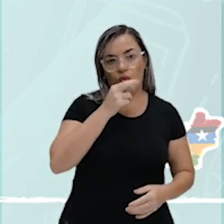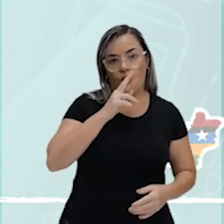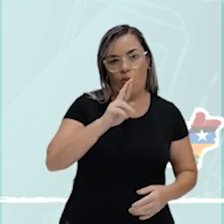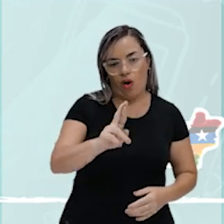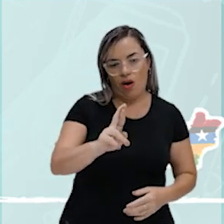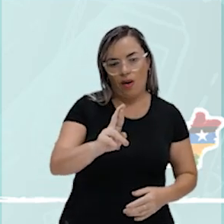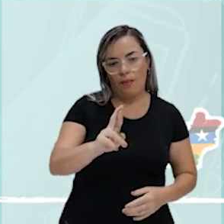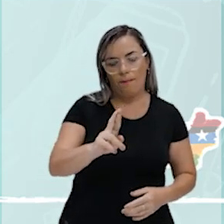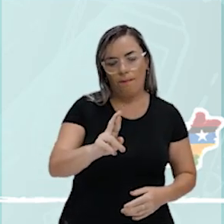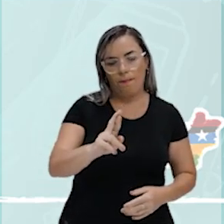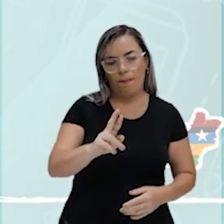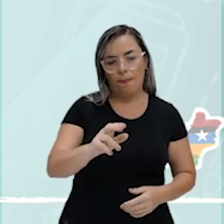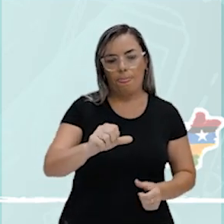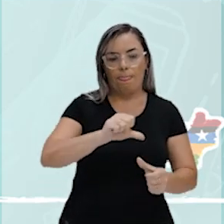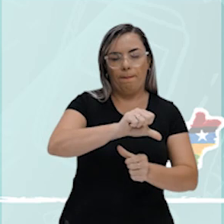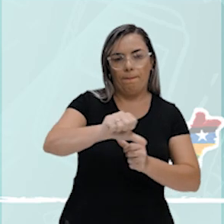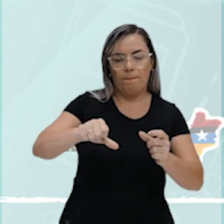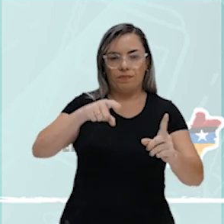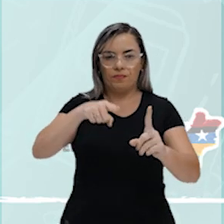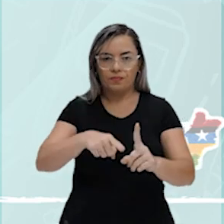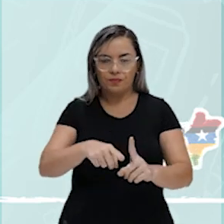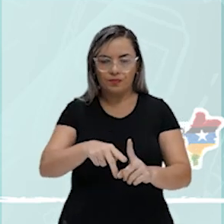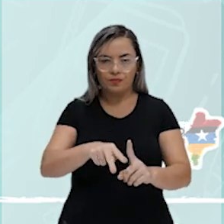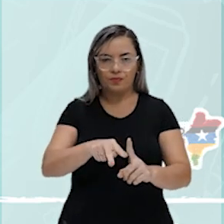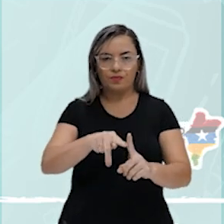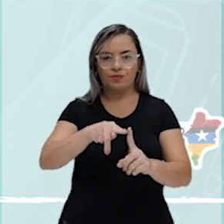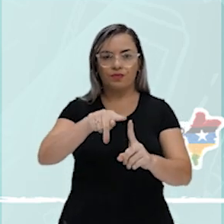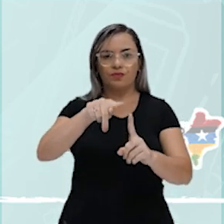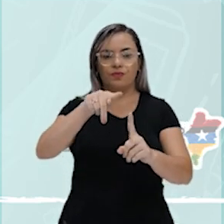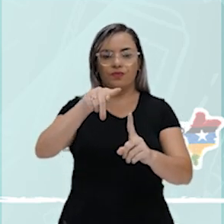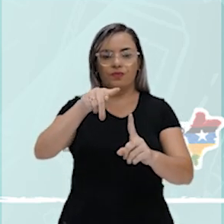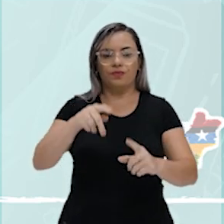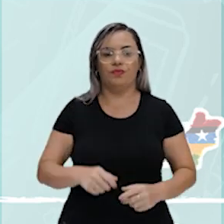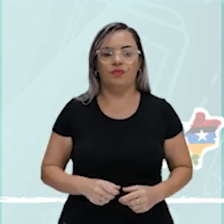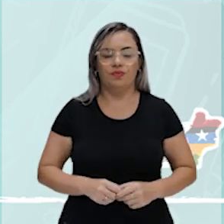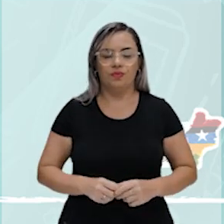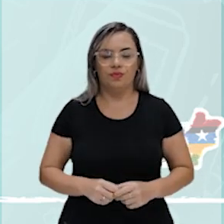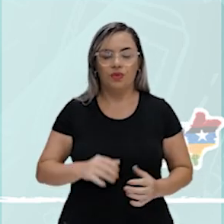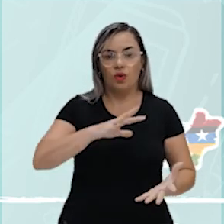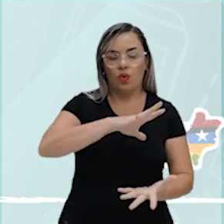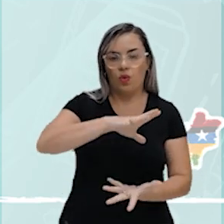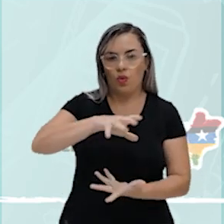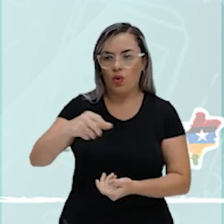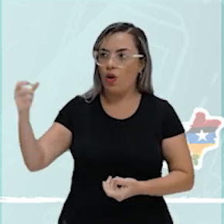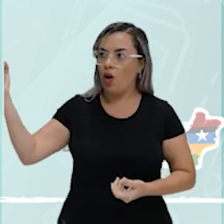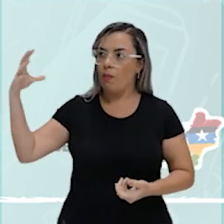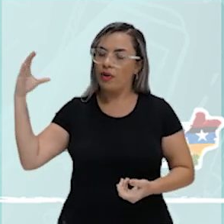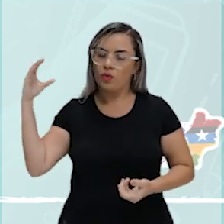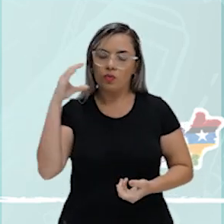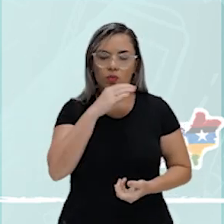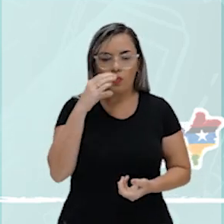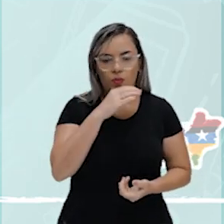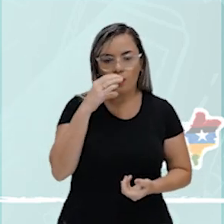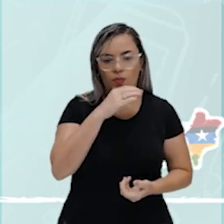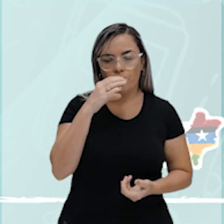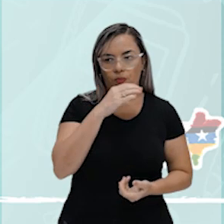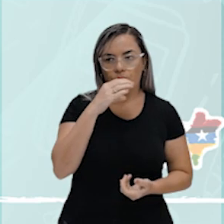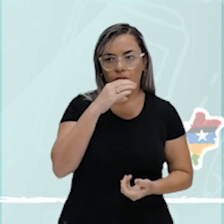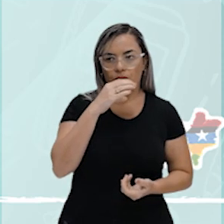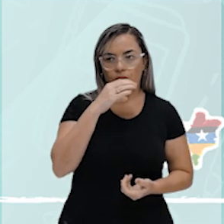ar, vai falar sobre inversão térmica, um aumento do efeito de estufa que tem sido provocado